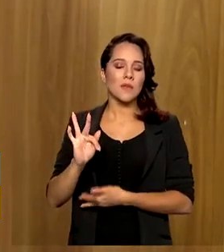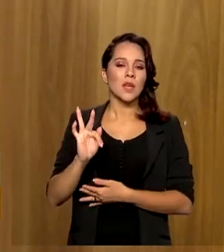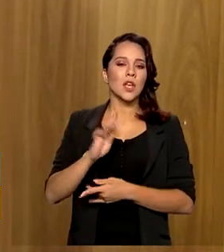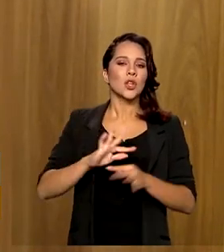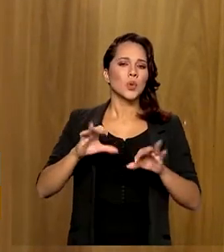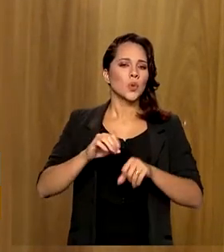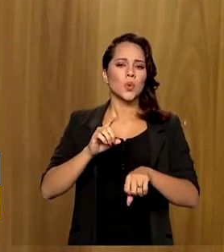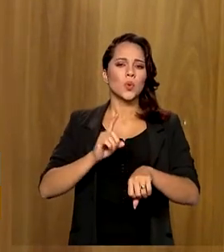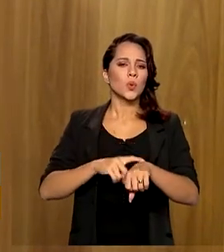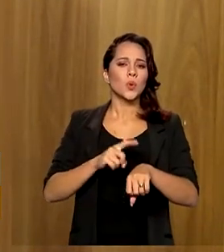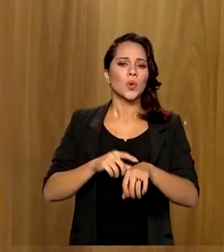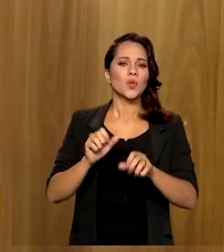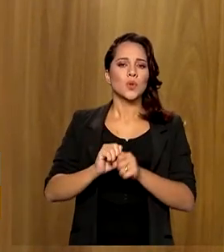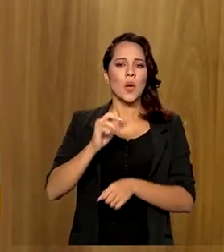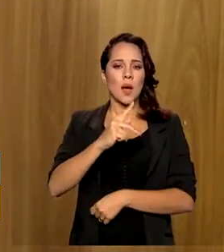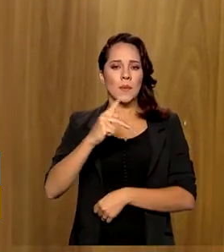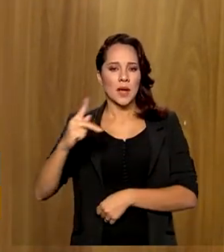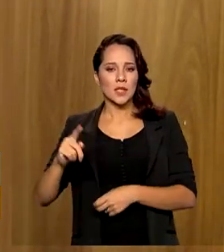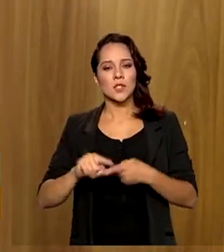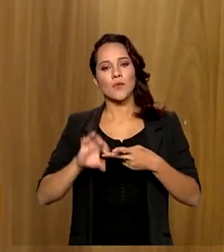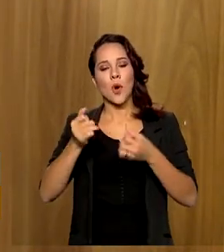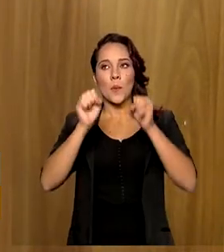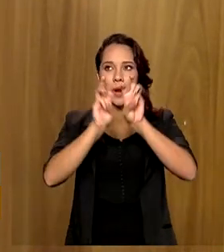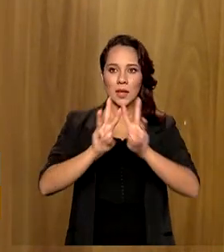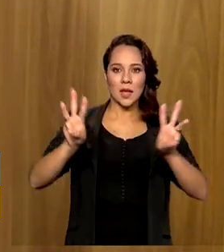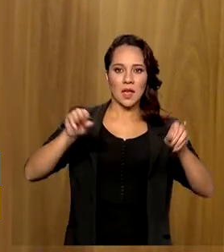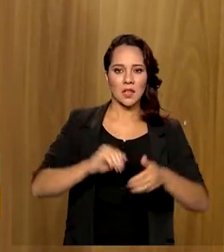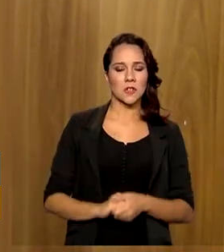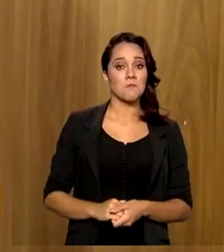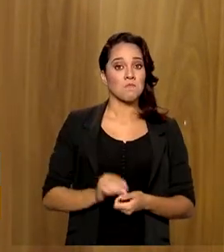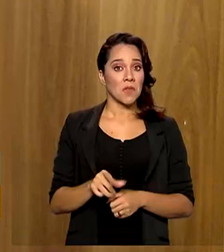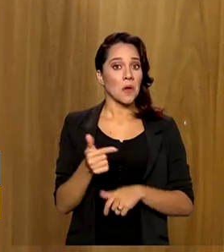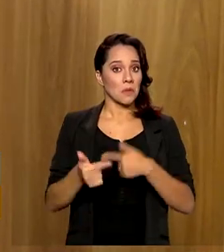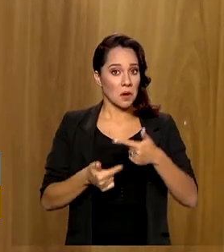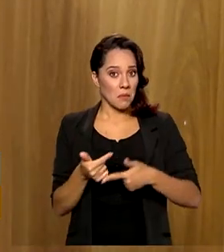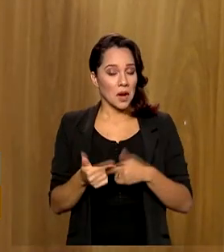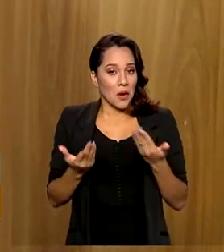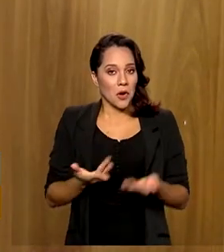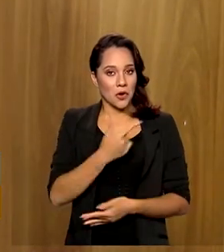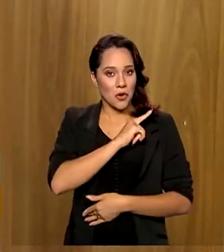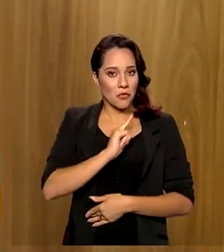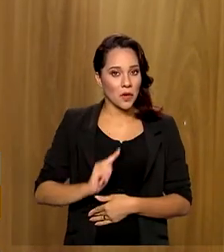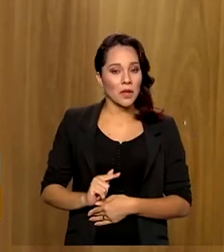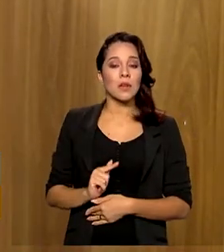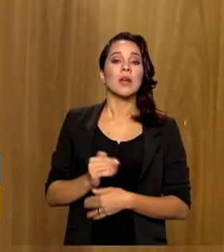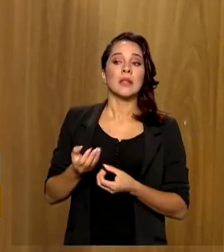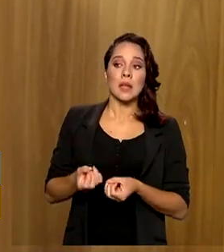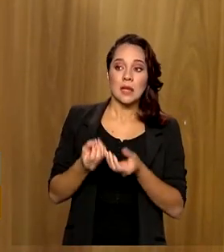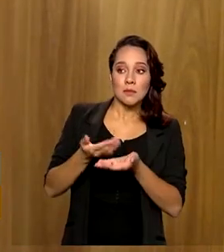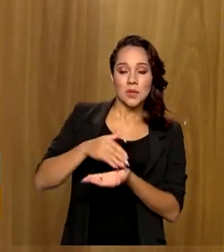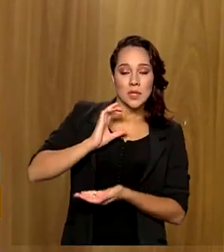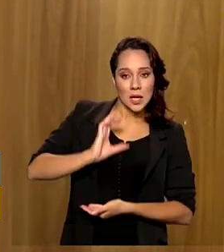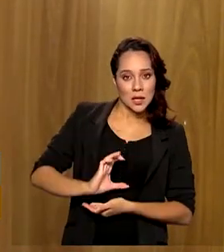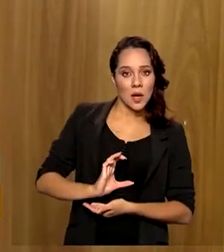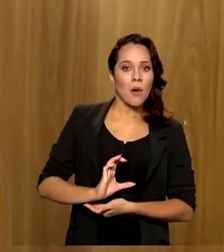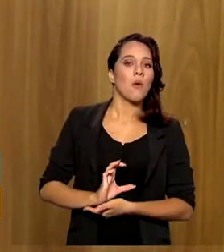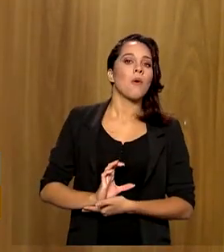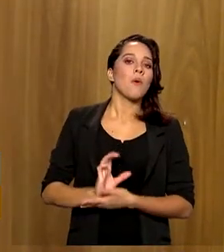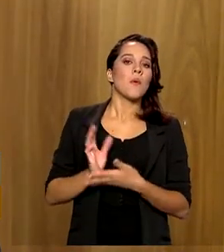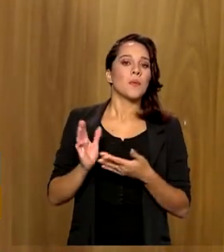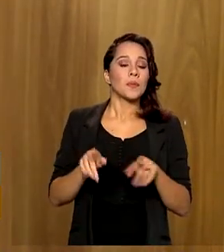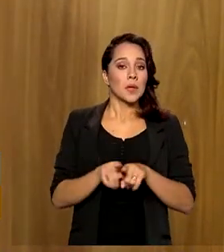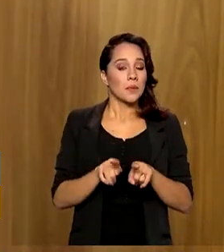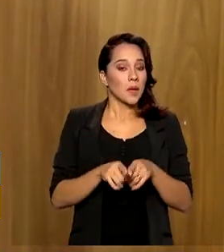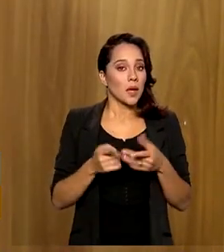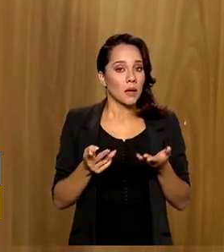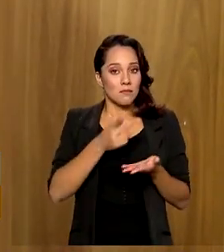totalmente automatizada via aplicativo, via web. Então é um serviço que o governo está provendo tanto para o cidadão, né, para o prestador de serviço.